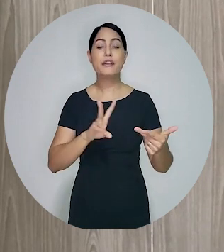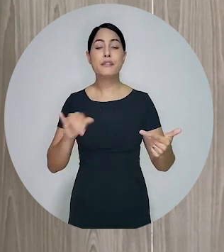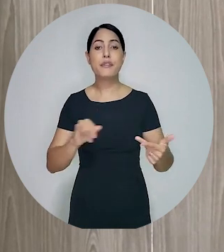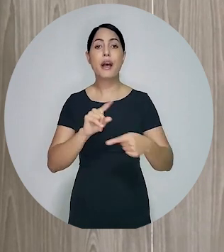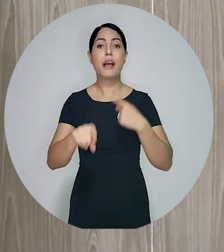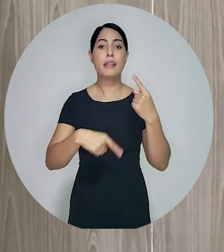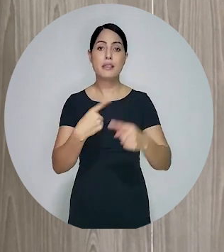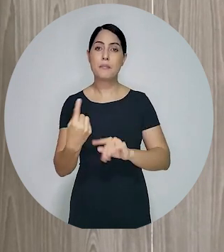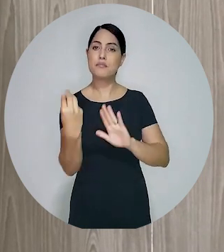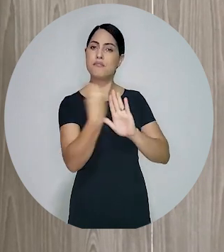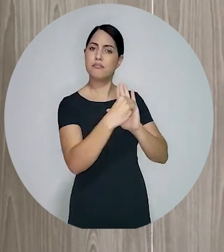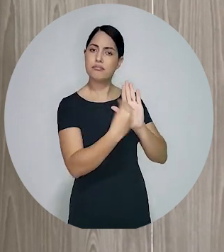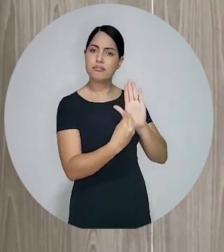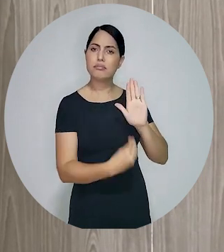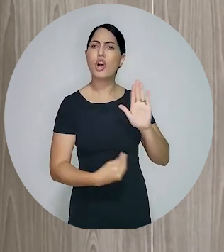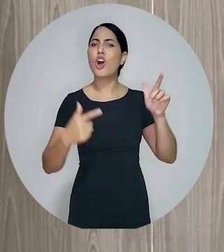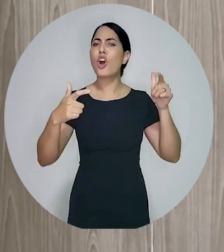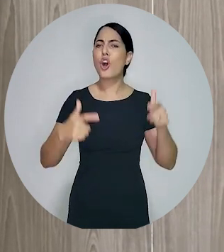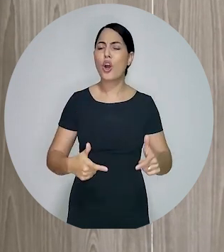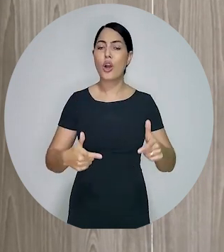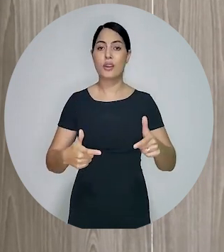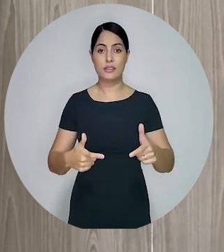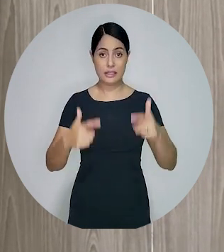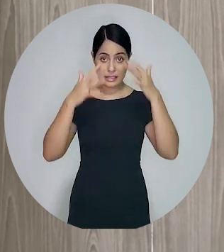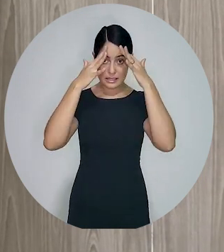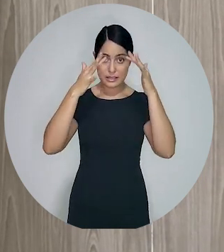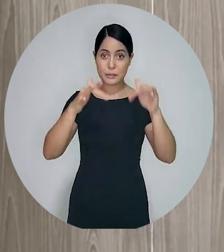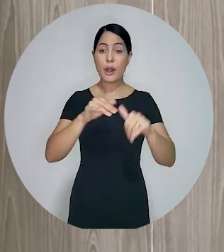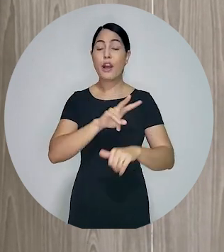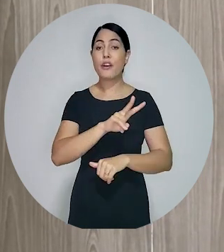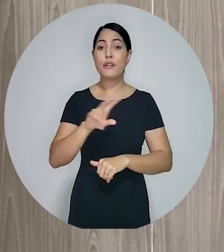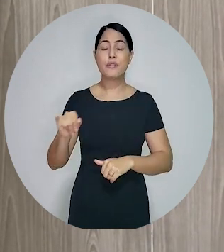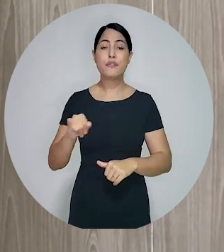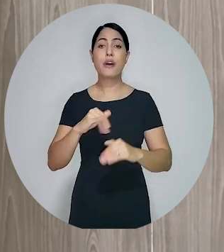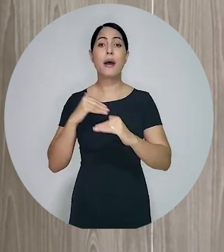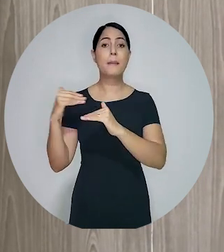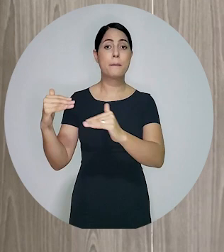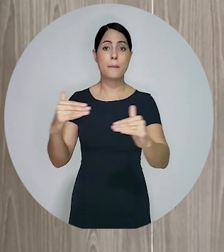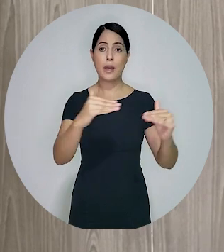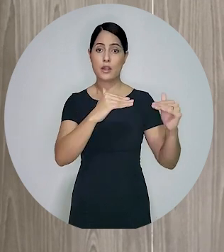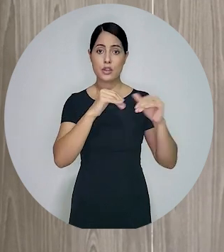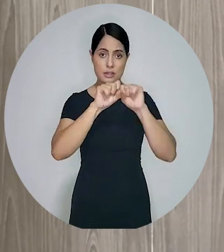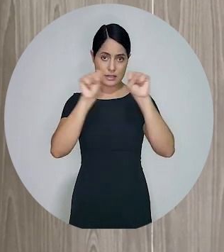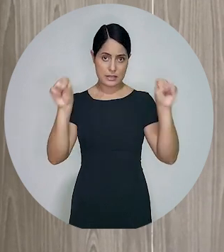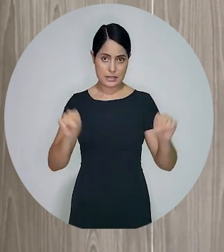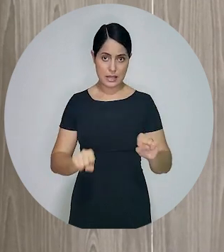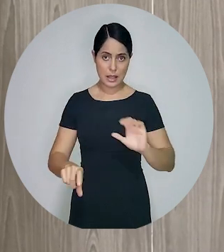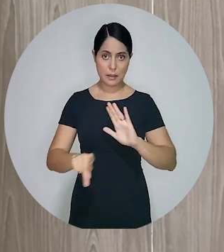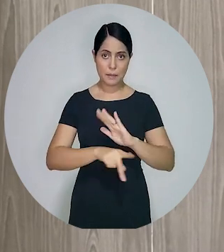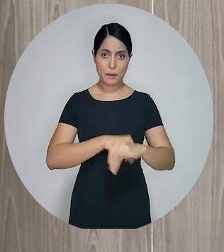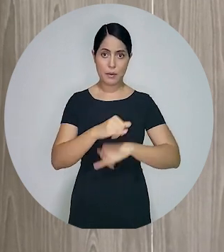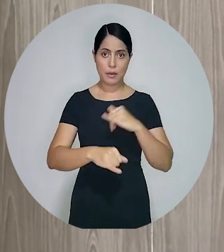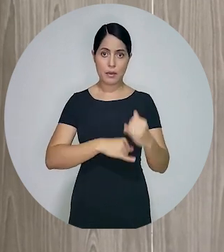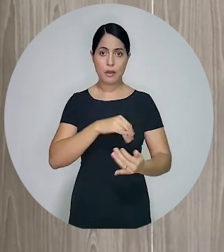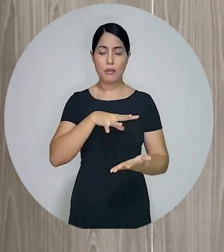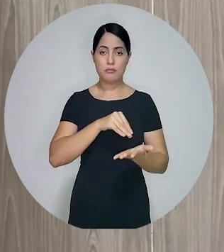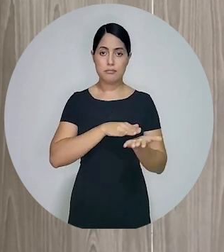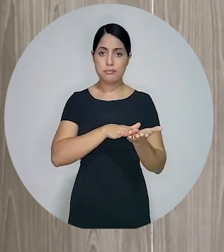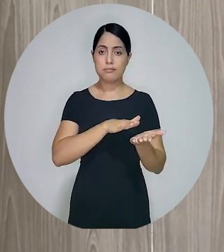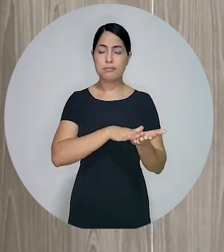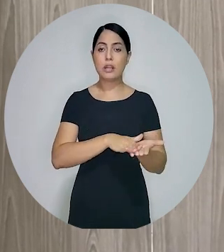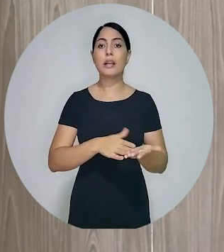se referendadas, implementadas pelo tribunal, que ficará a cargo de padronizar o